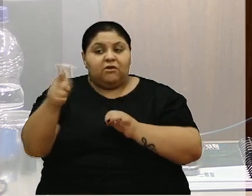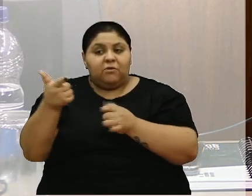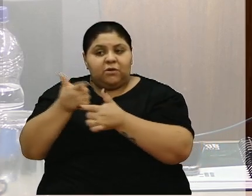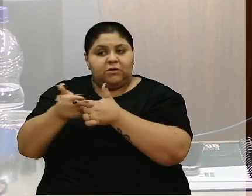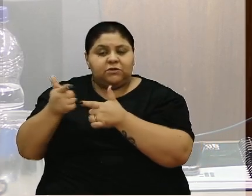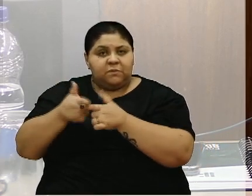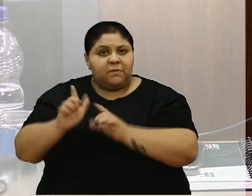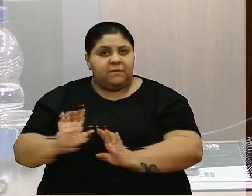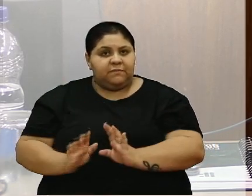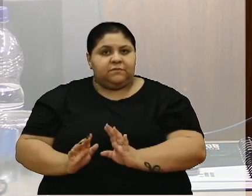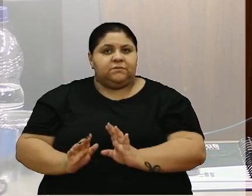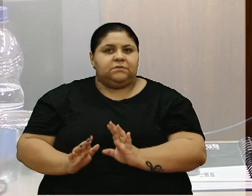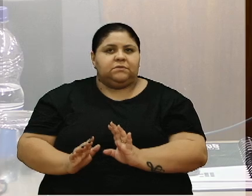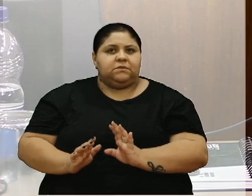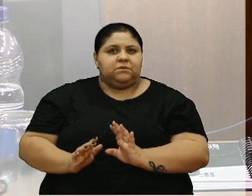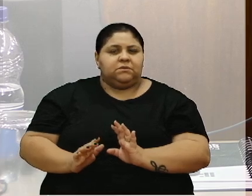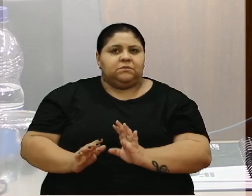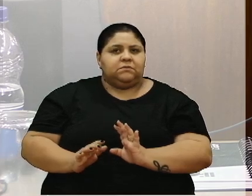problemas.